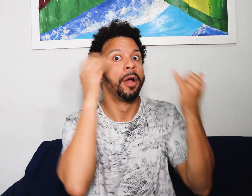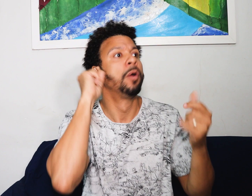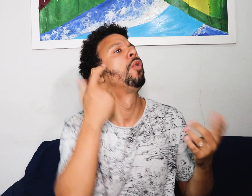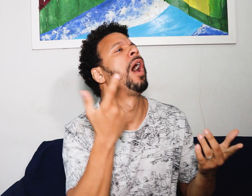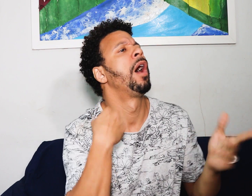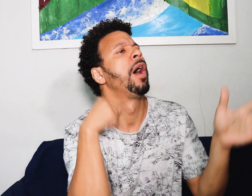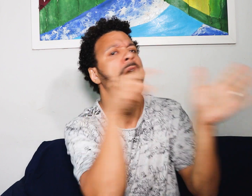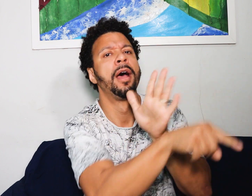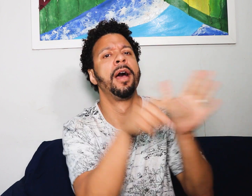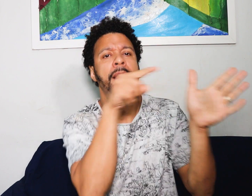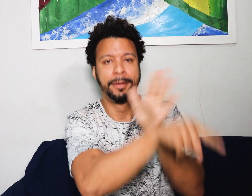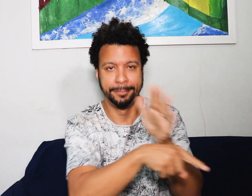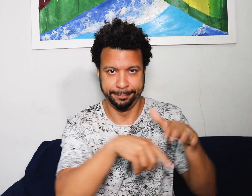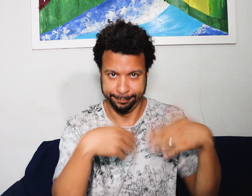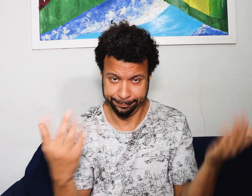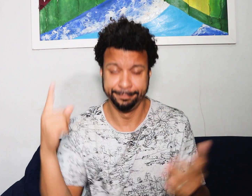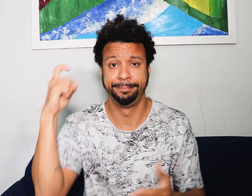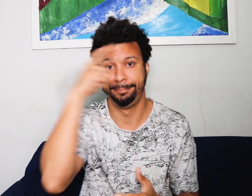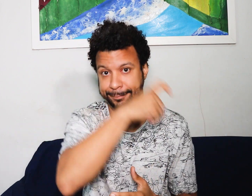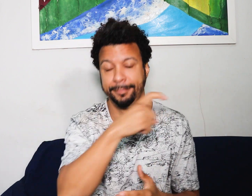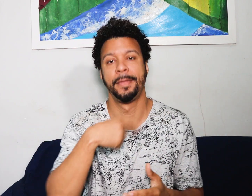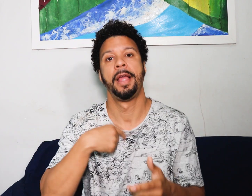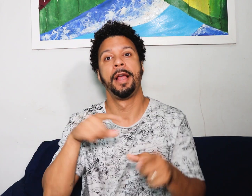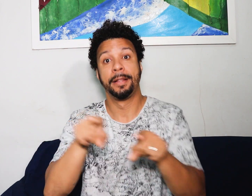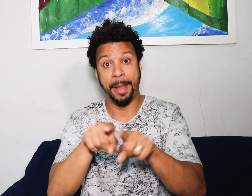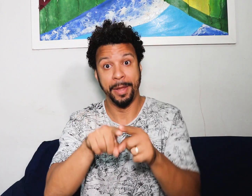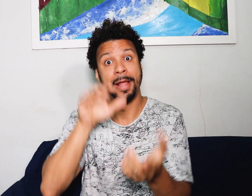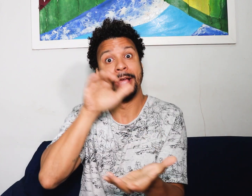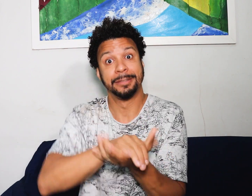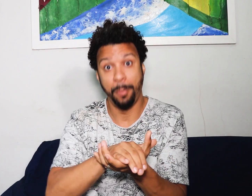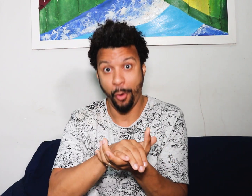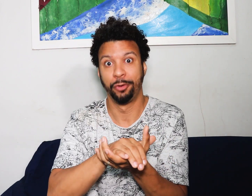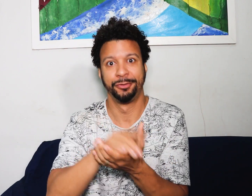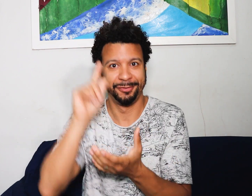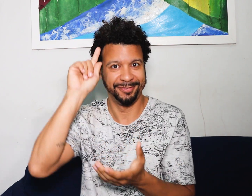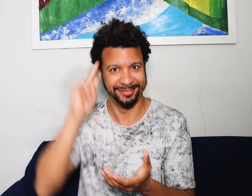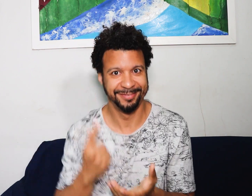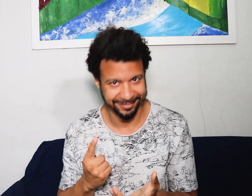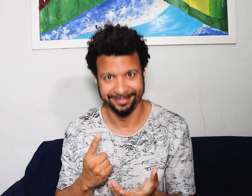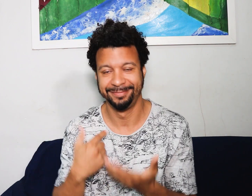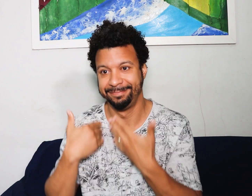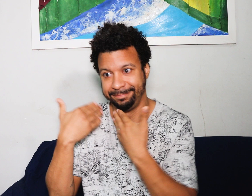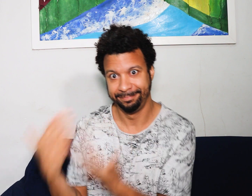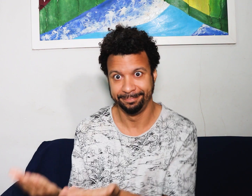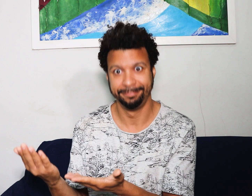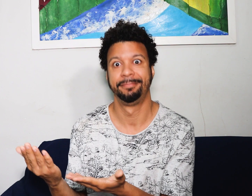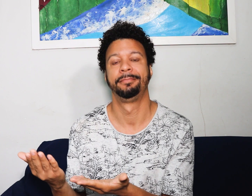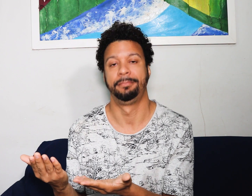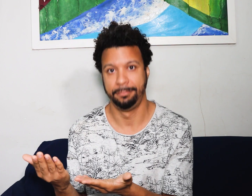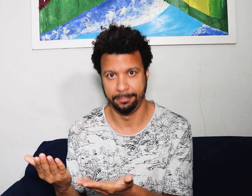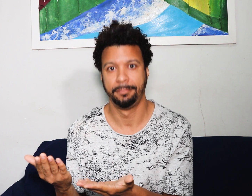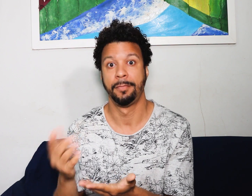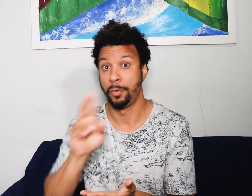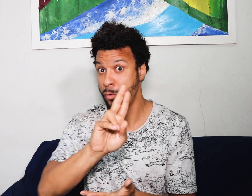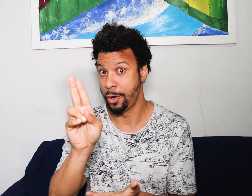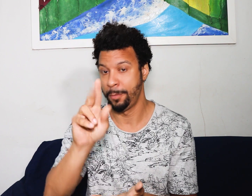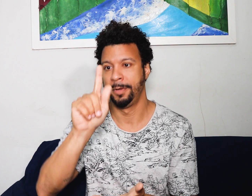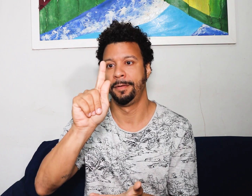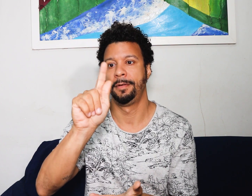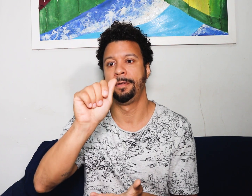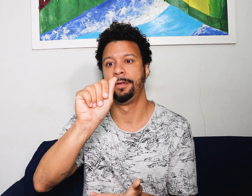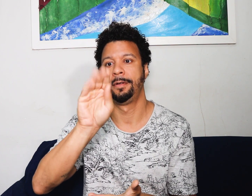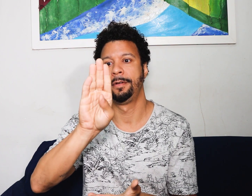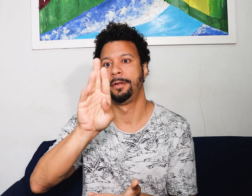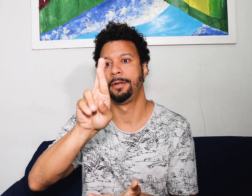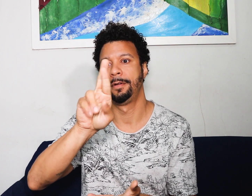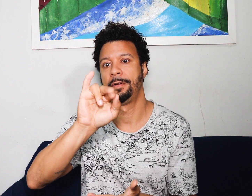os surdos. E também eu pergunto muitas coisas para os ouvintes. Sou casado com minha esposa.